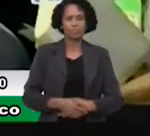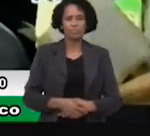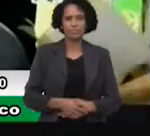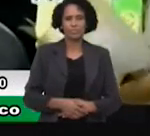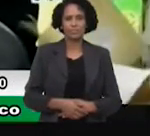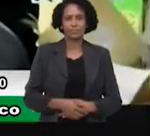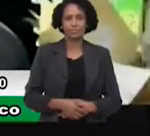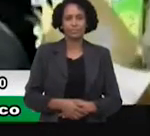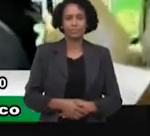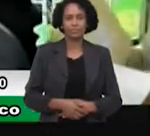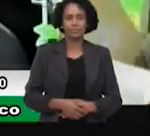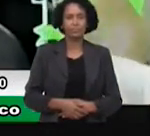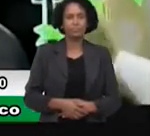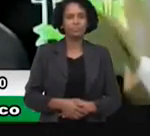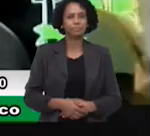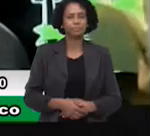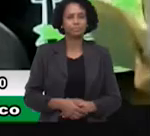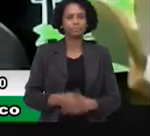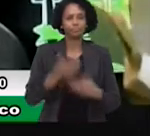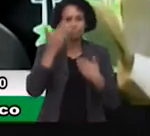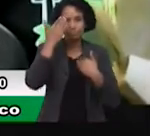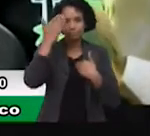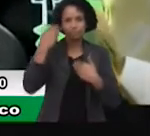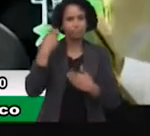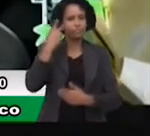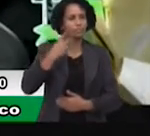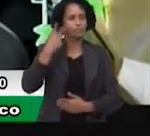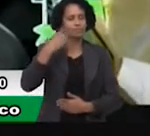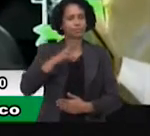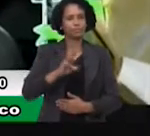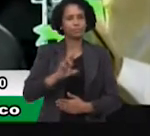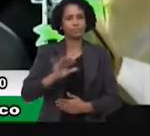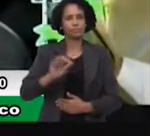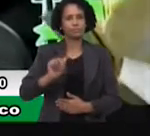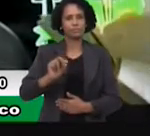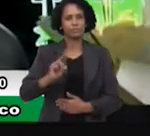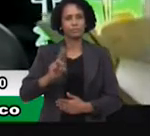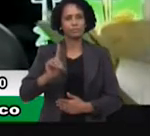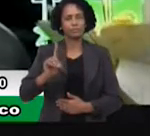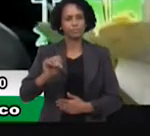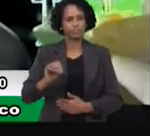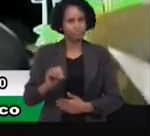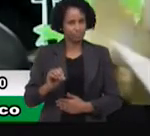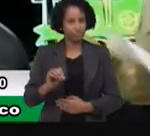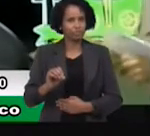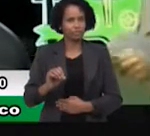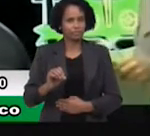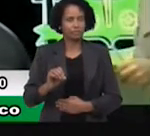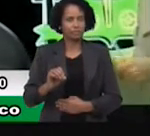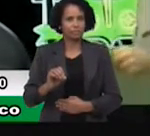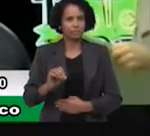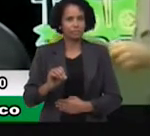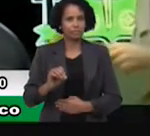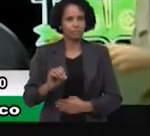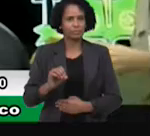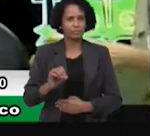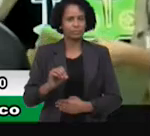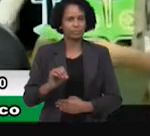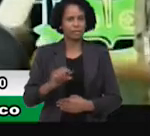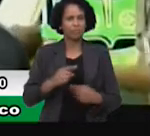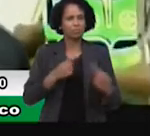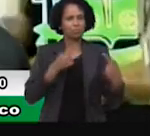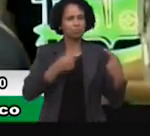Obrigado, nobre vereador Ricardo Silva. Está em